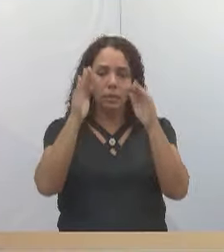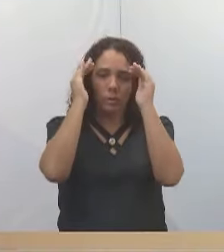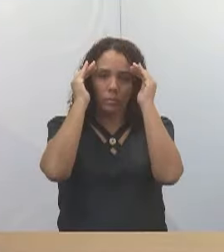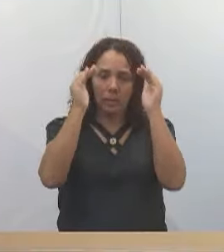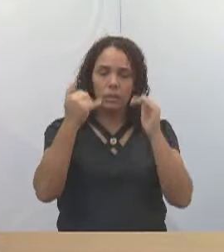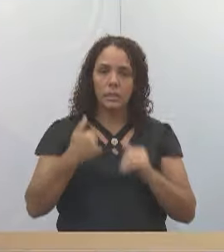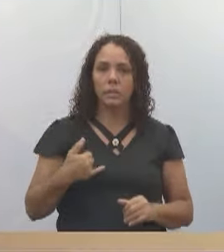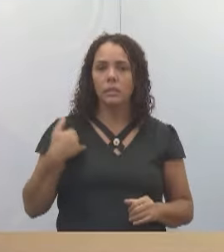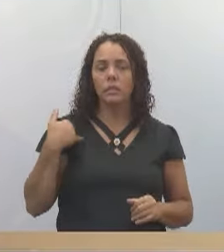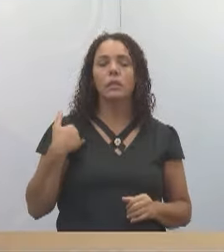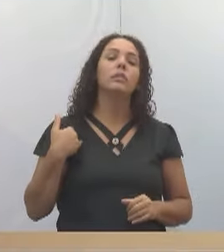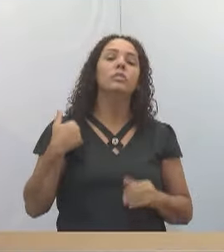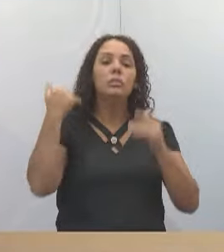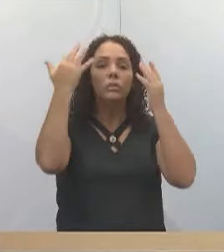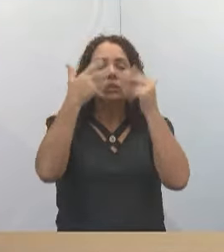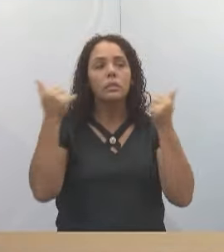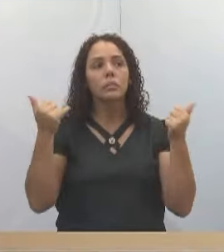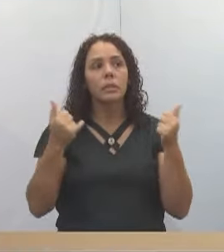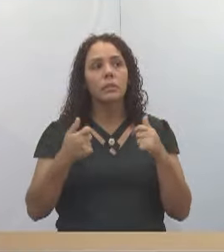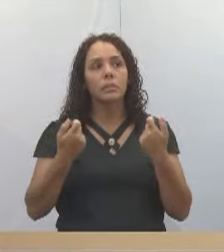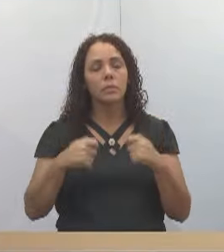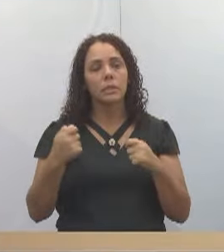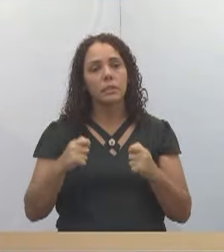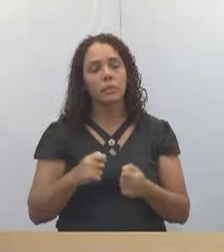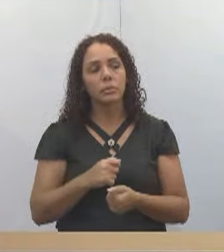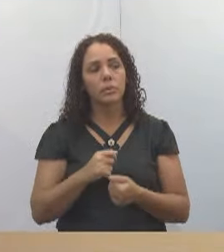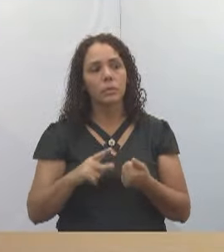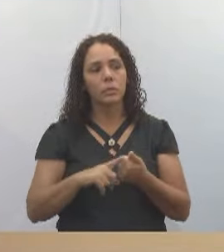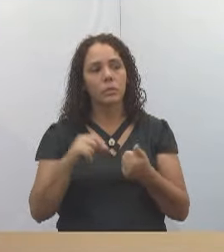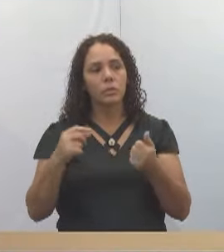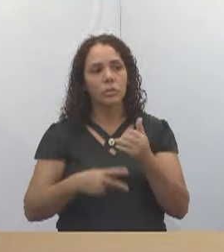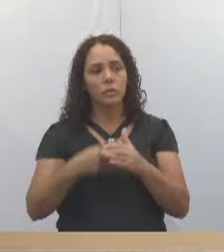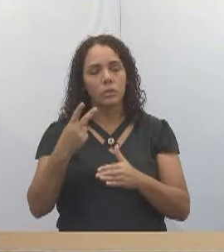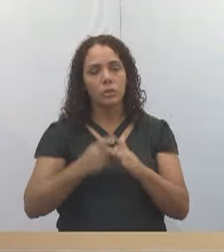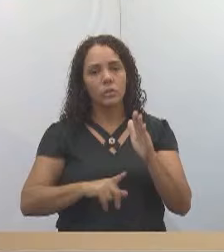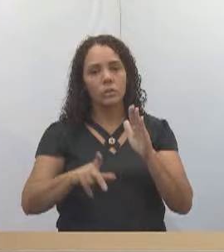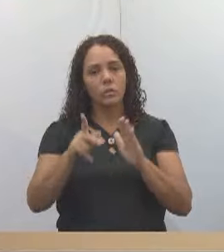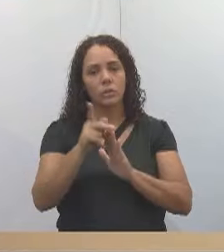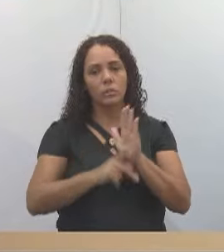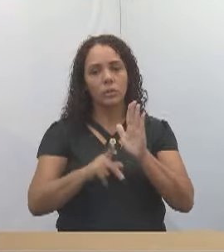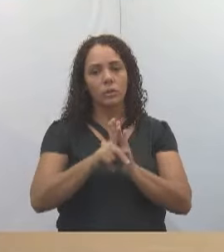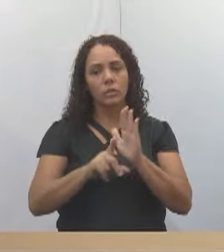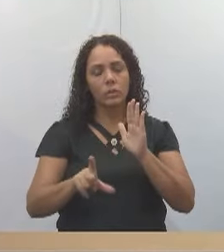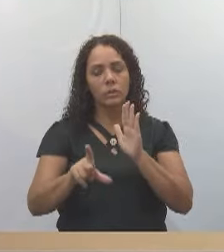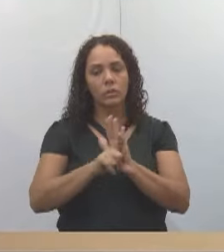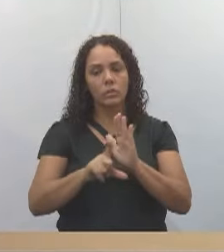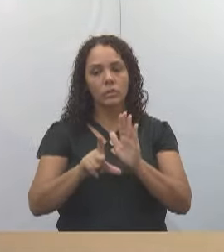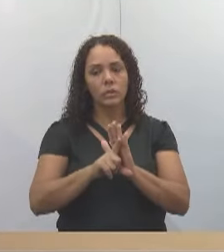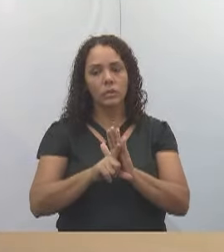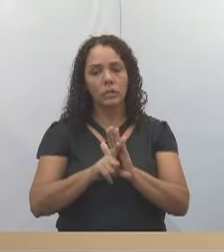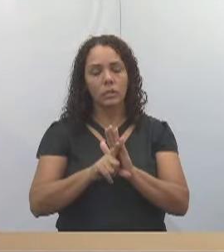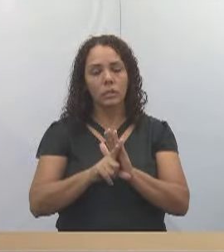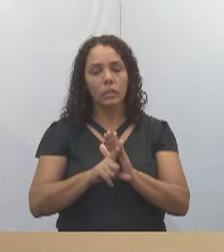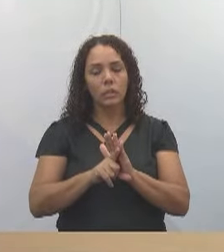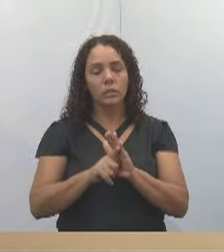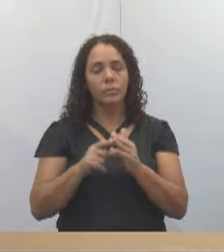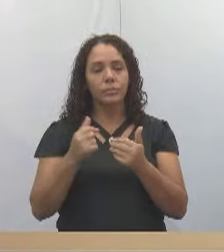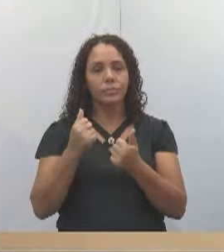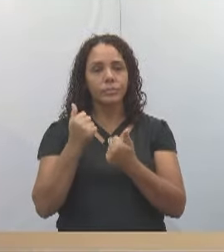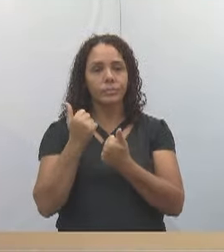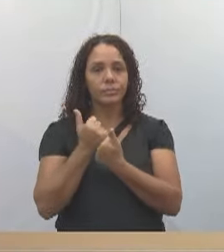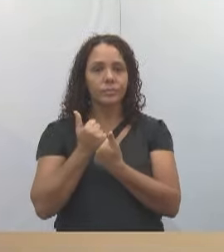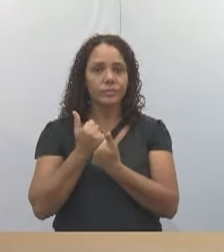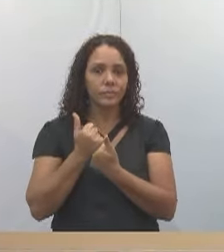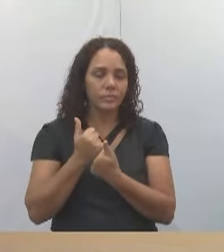animal. O artigo 2º do projeto de lei induz a este entendimento, a mais ainda determina que